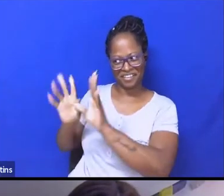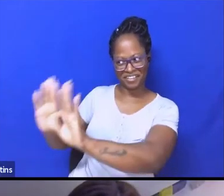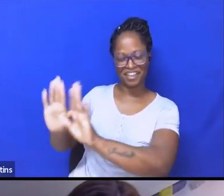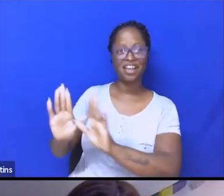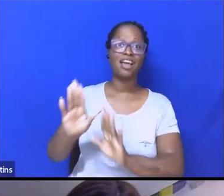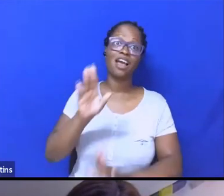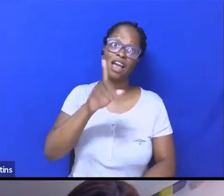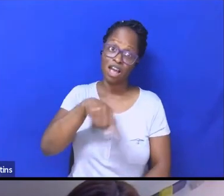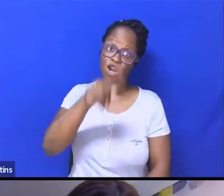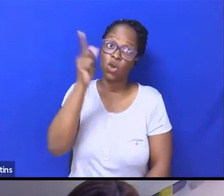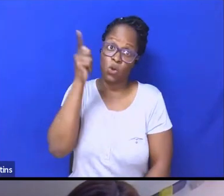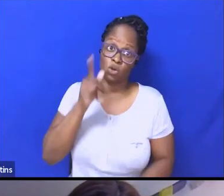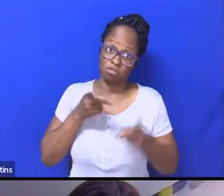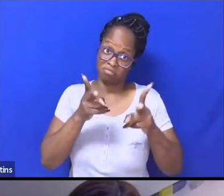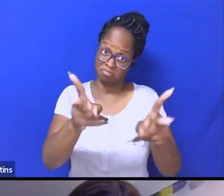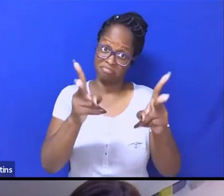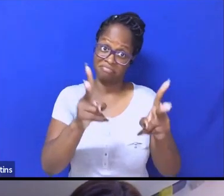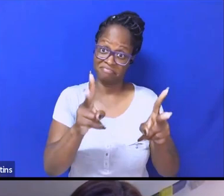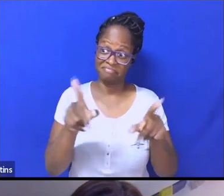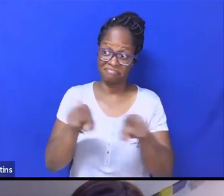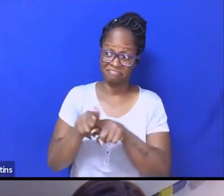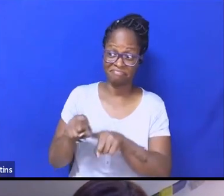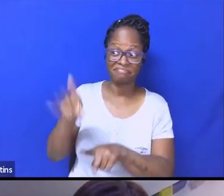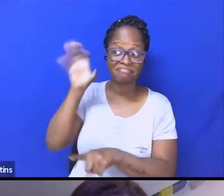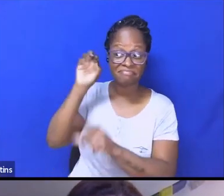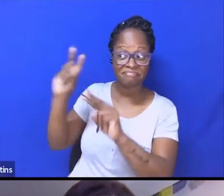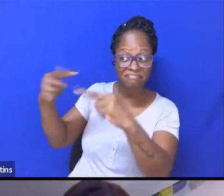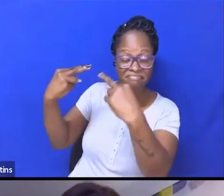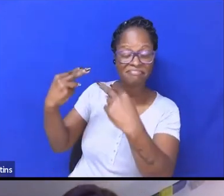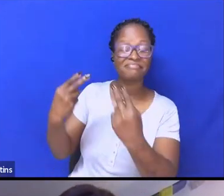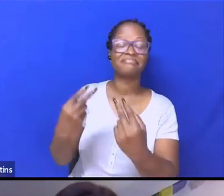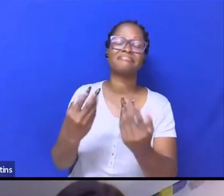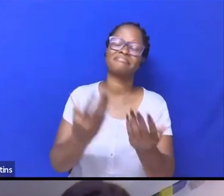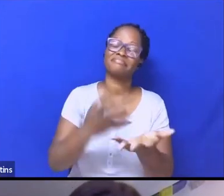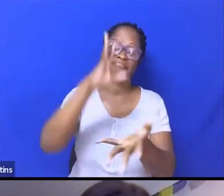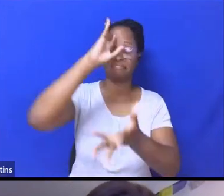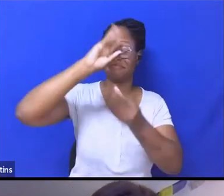sei se ela vai conseguir seguir ouvindo também mas eu queria dar boa noite